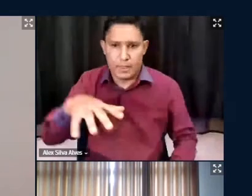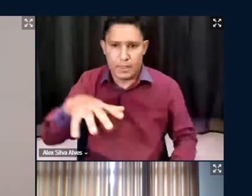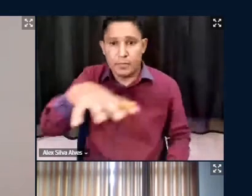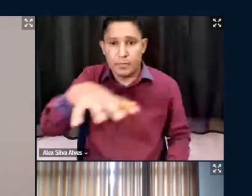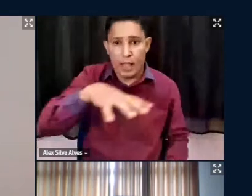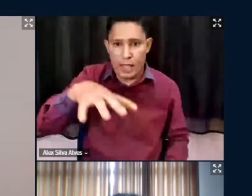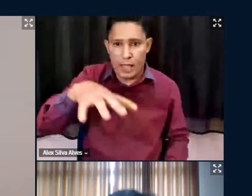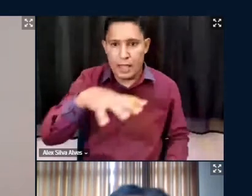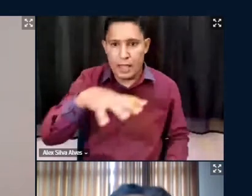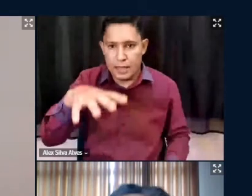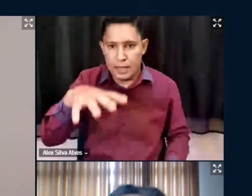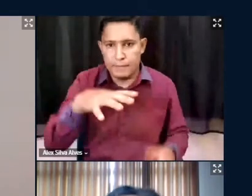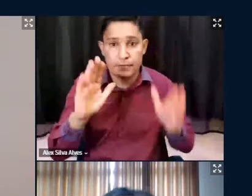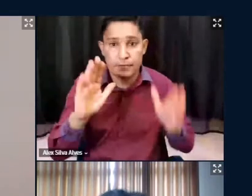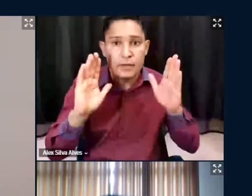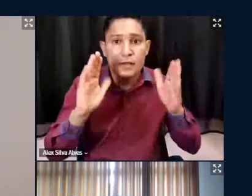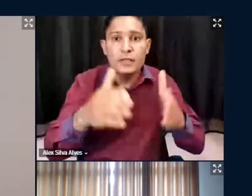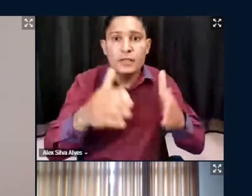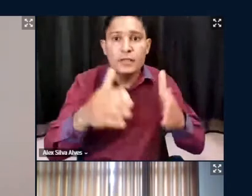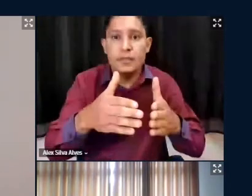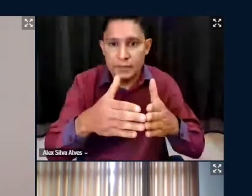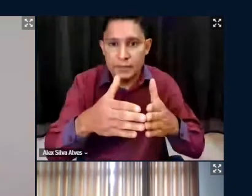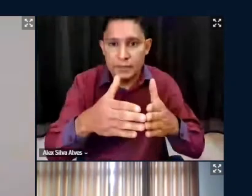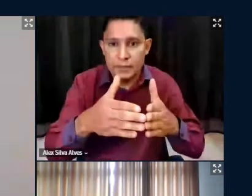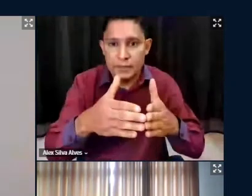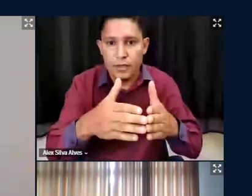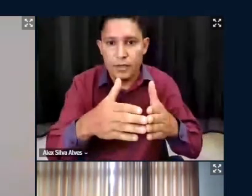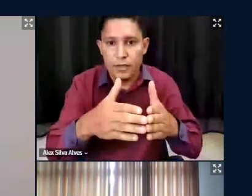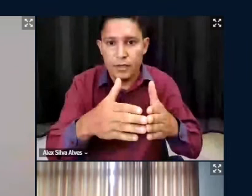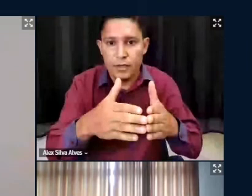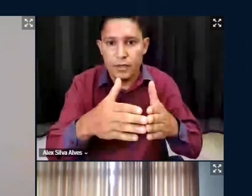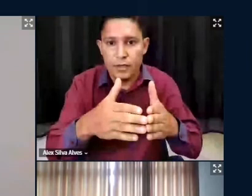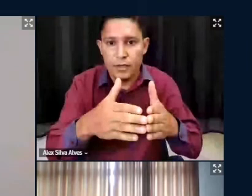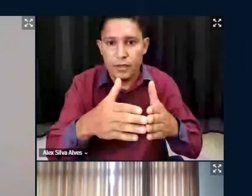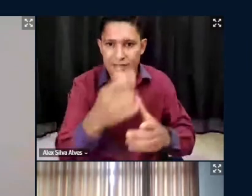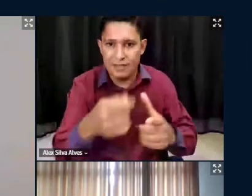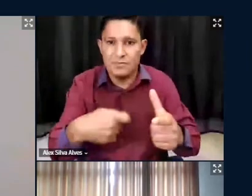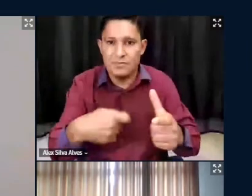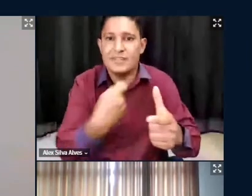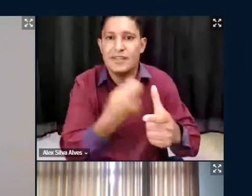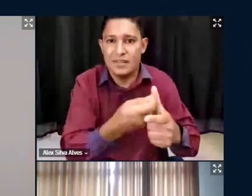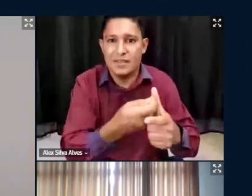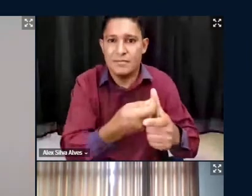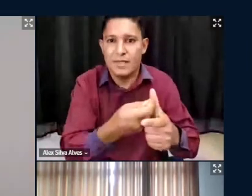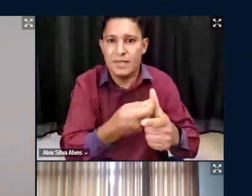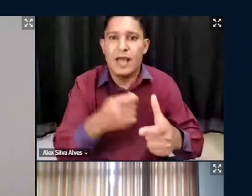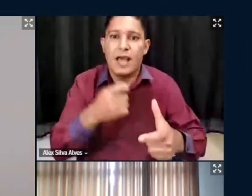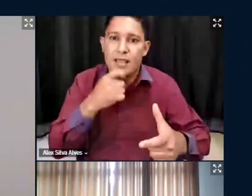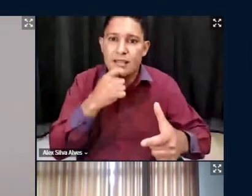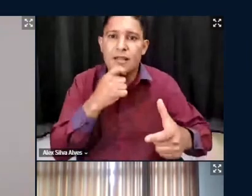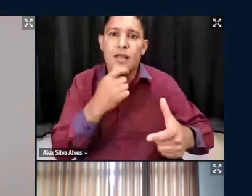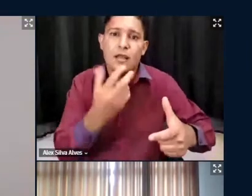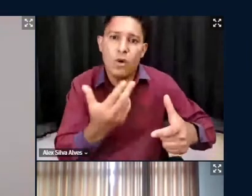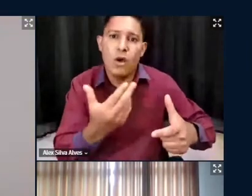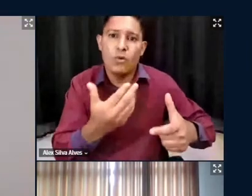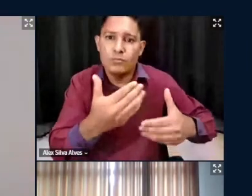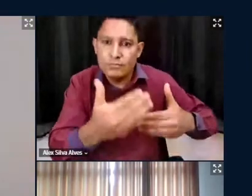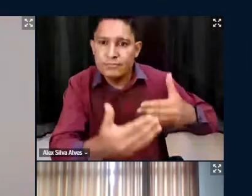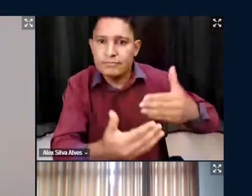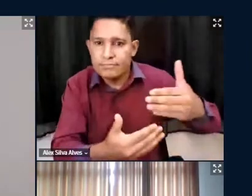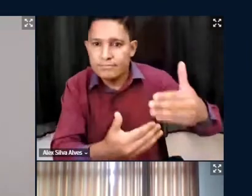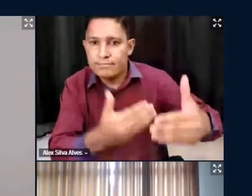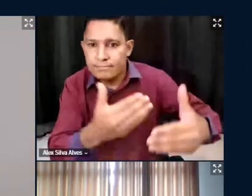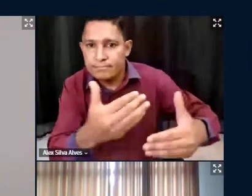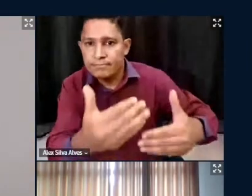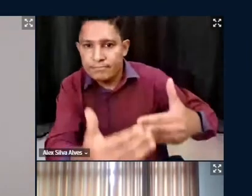as questões ideológicas, elas estão mais ligadas ao processo de criação